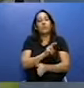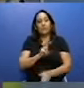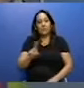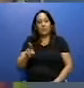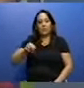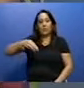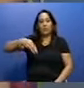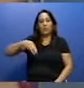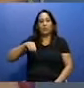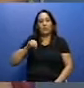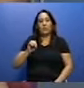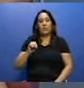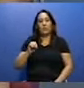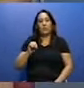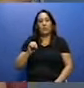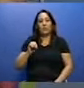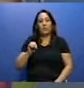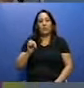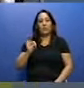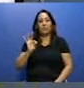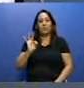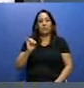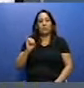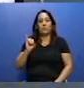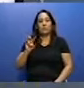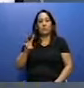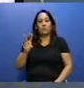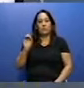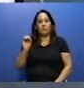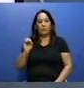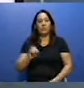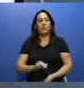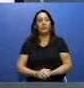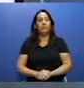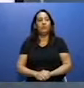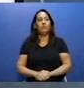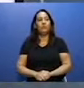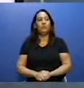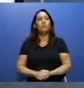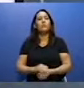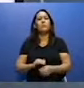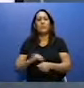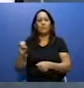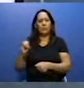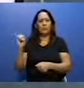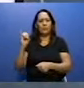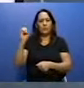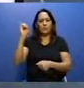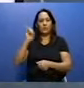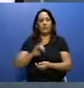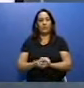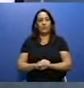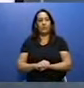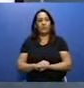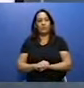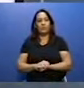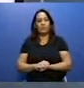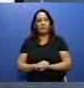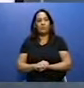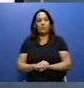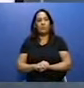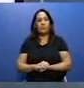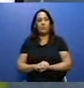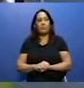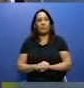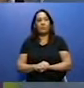O motivo da sequência. Esse aqui, pessoal, isso é muito importante. Tem gente que acha